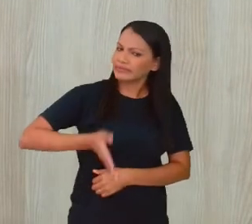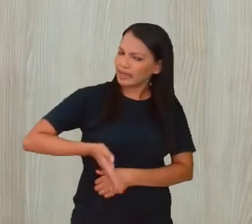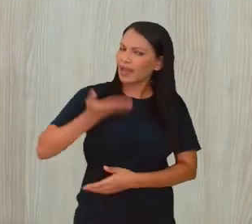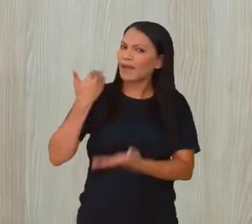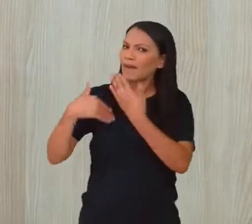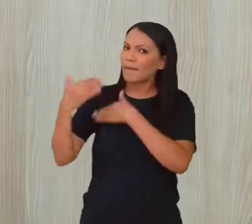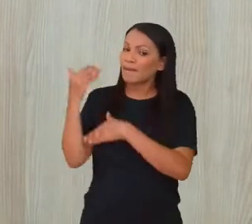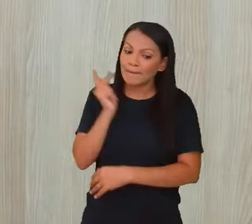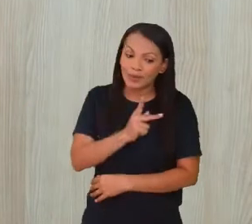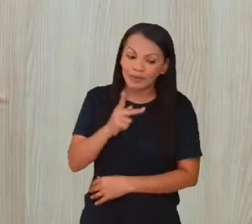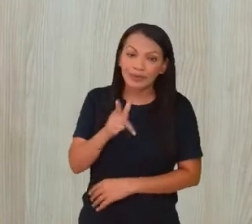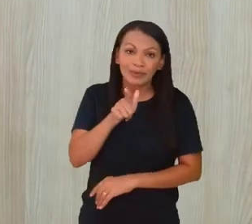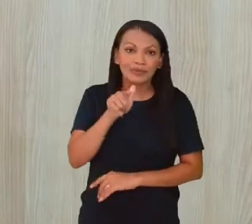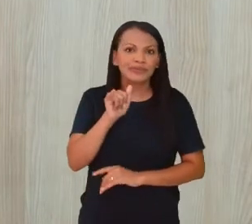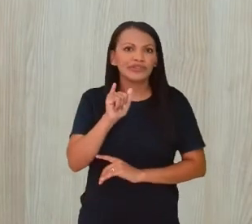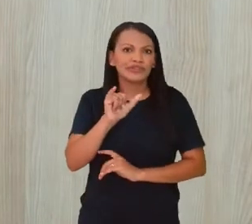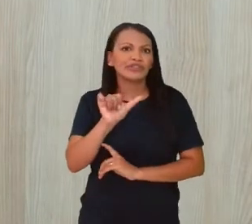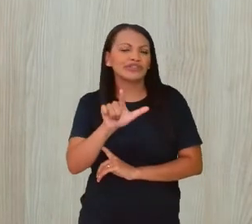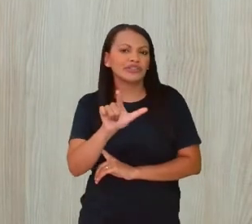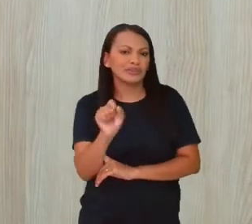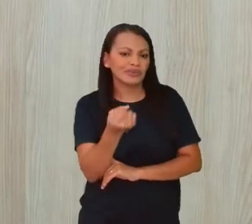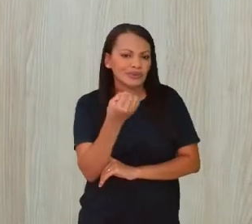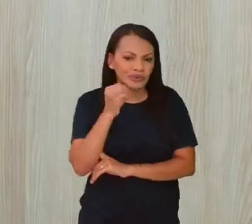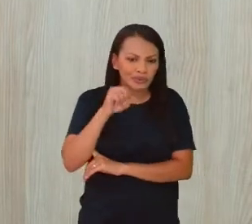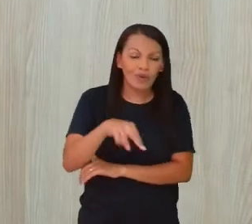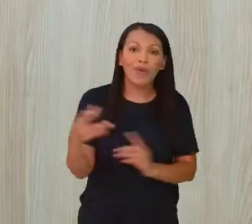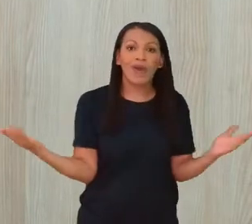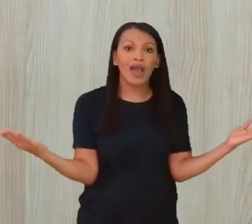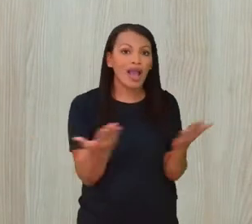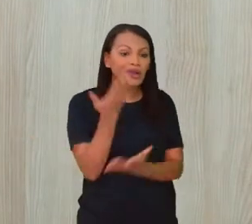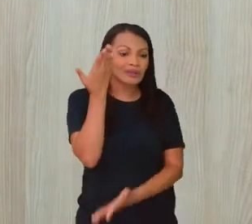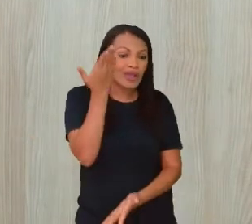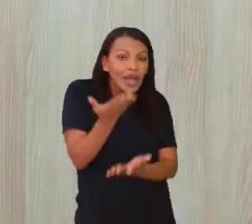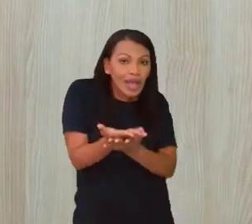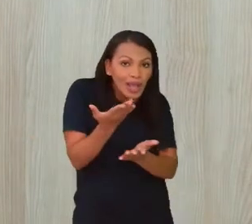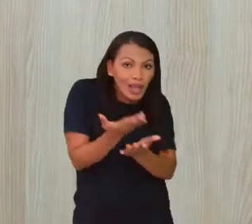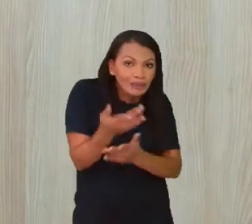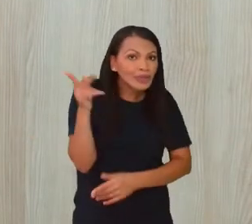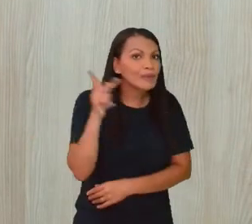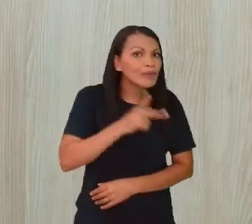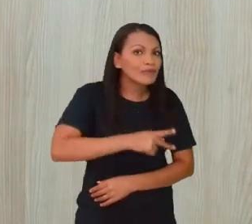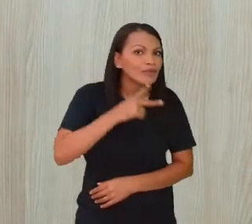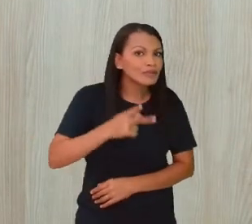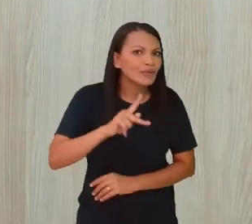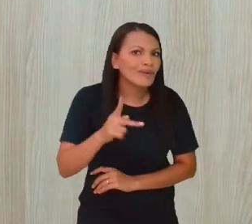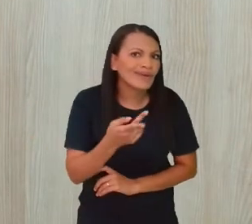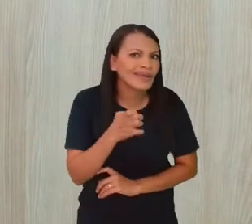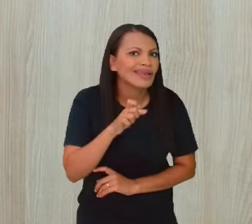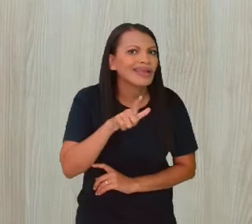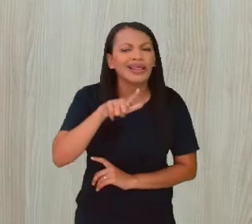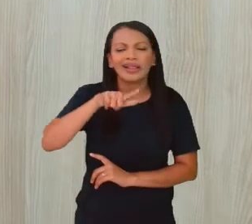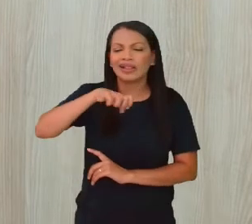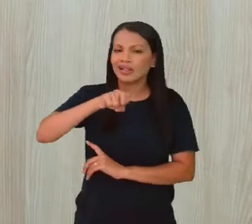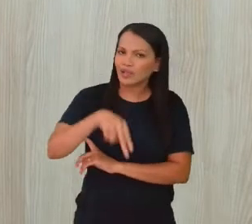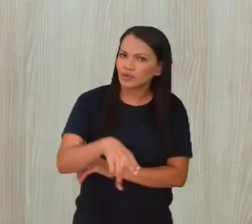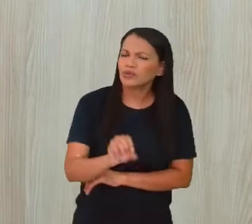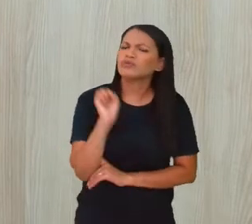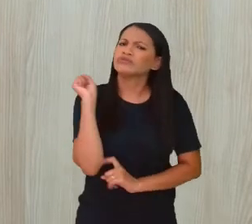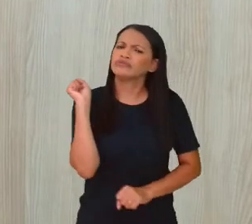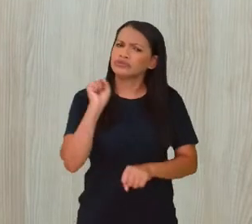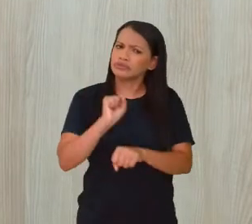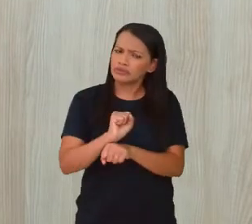professor Gilson, né? Agora a aula do professor Heleno. Olha que bacana. Pois é, já tô aqui no chat ligadinha. Qualquer